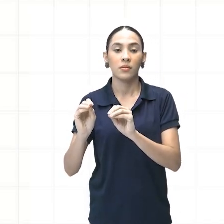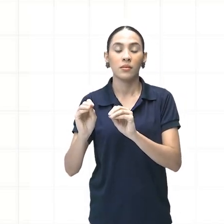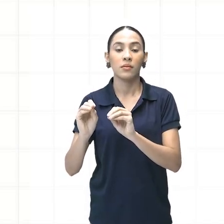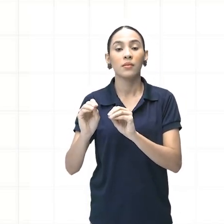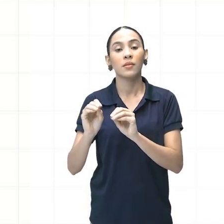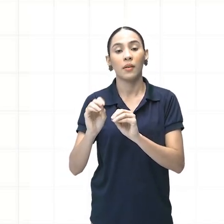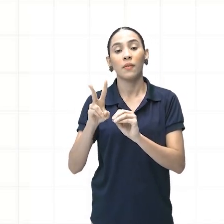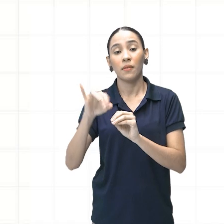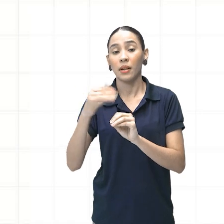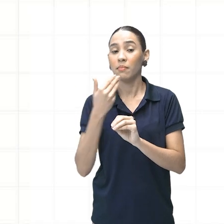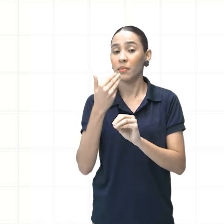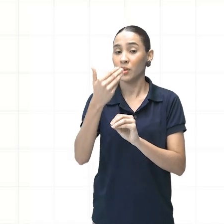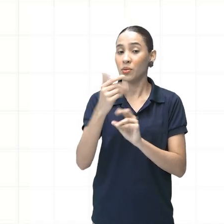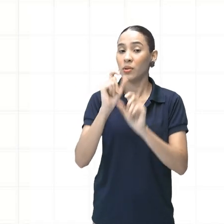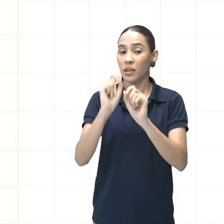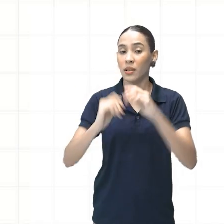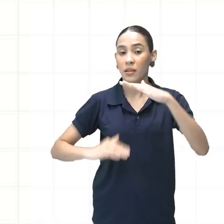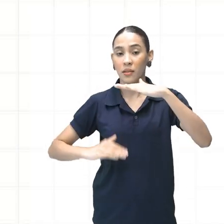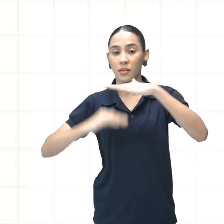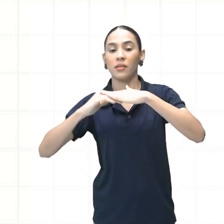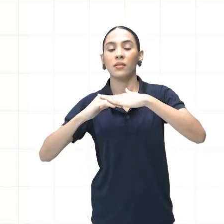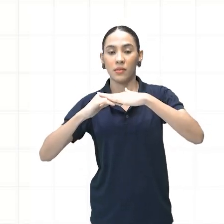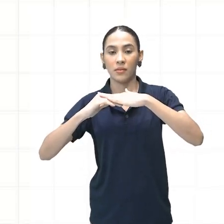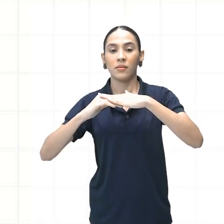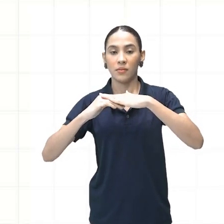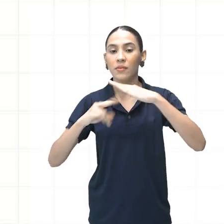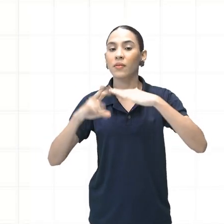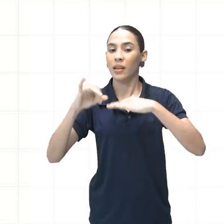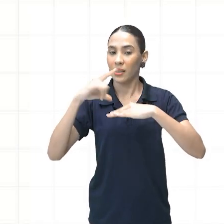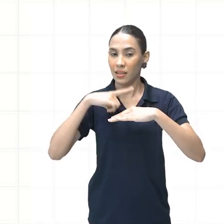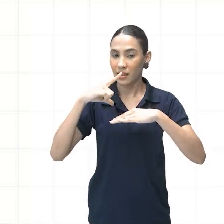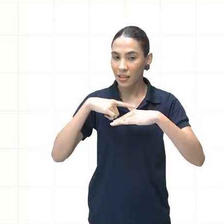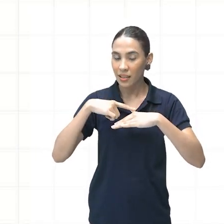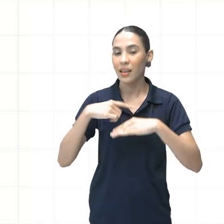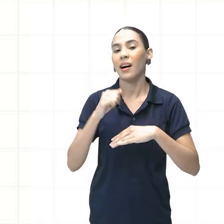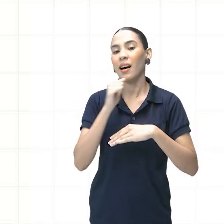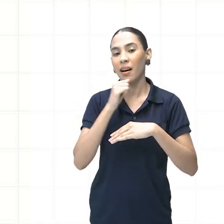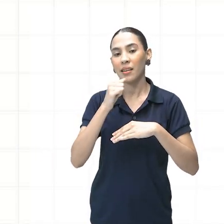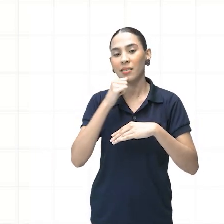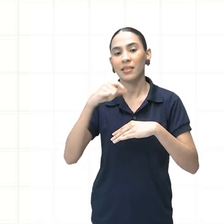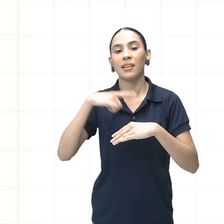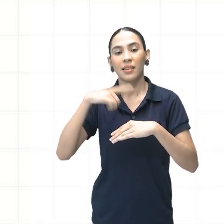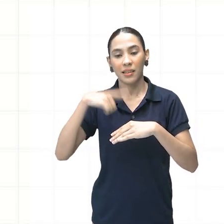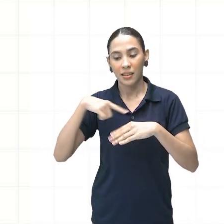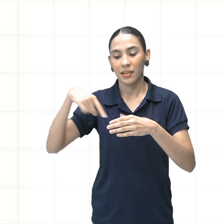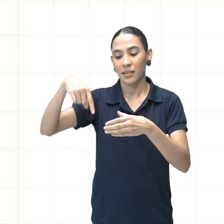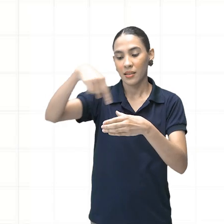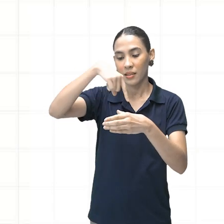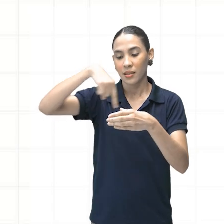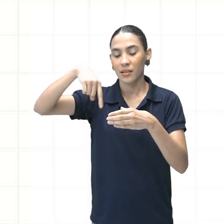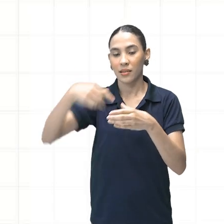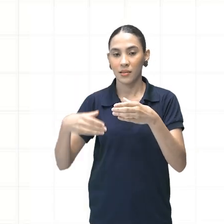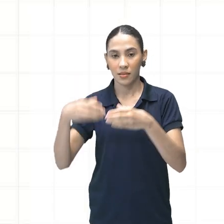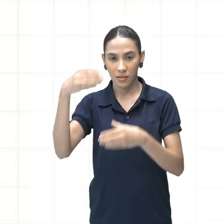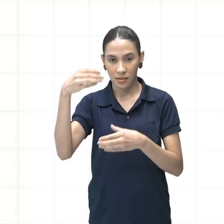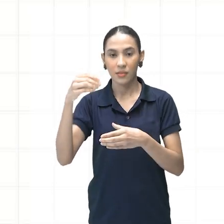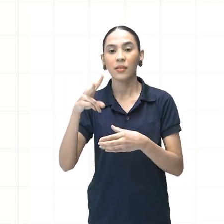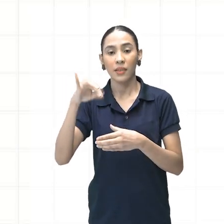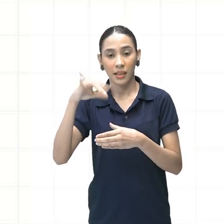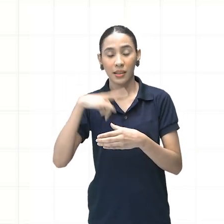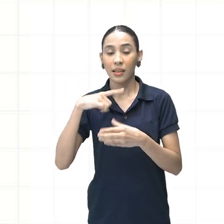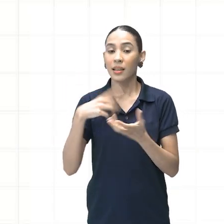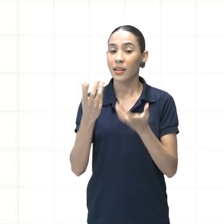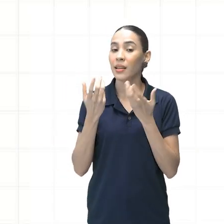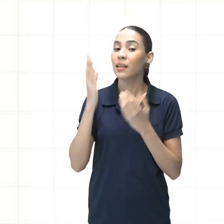ele ainda vai ter uma capacidade restante, ou seja, ainda vai ter espaço aqui dentro desse cilindro. E ele